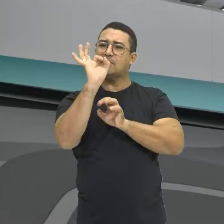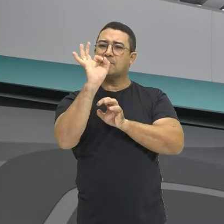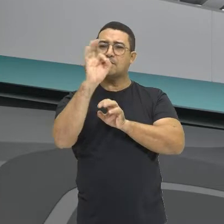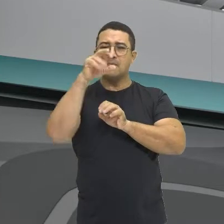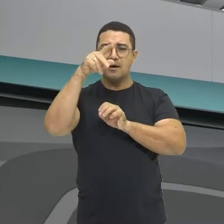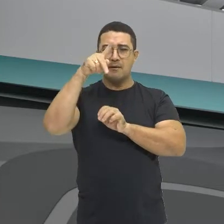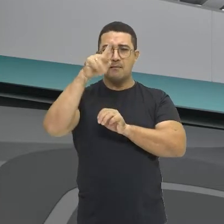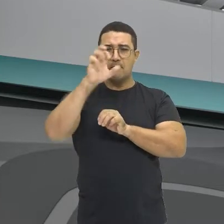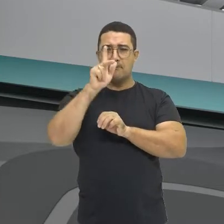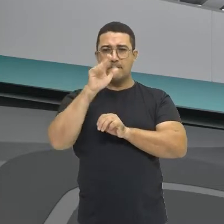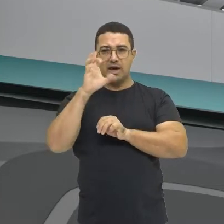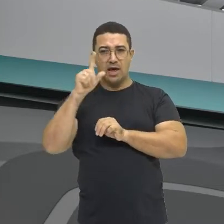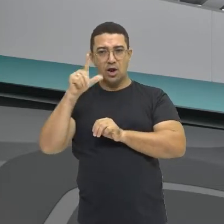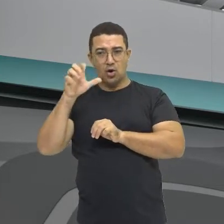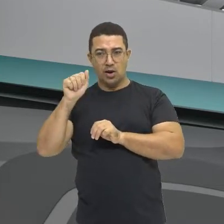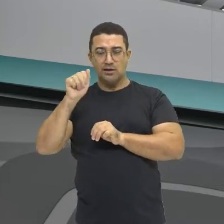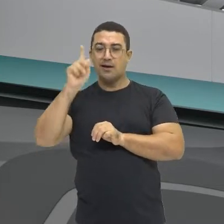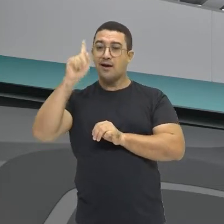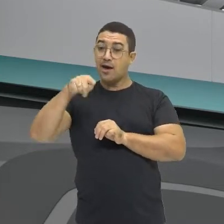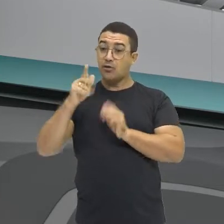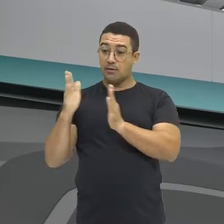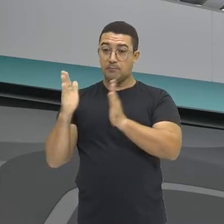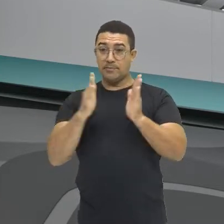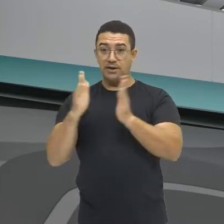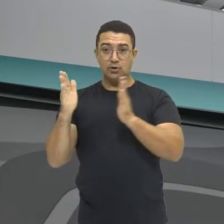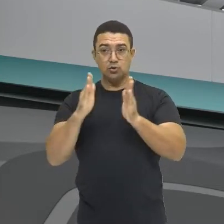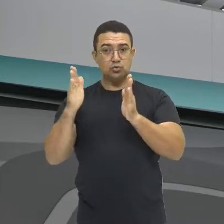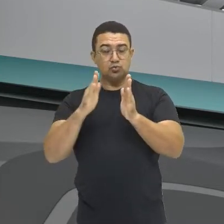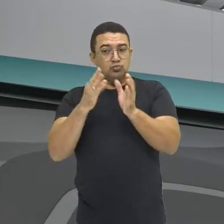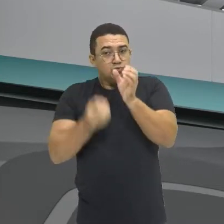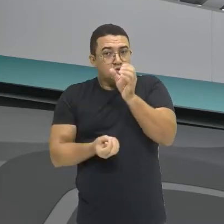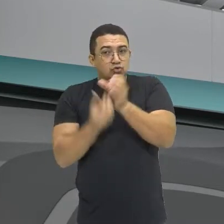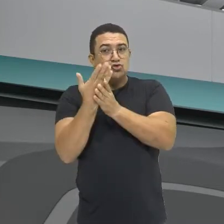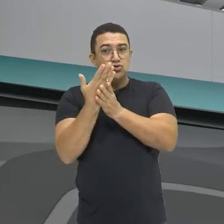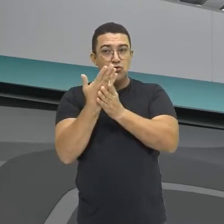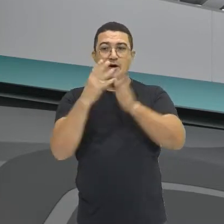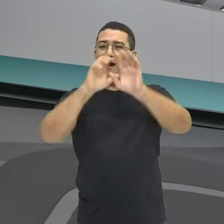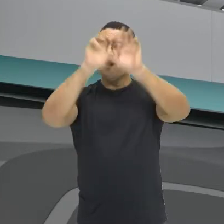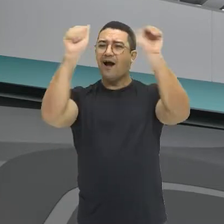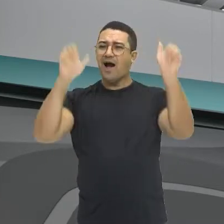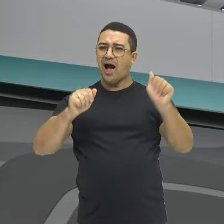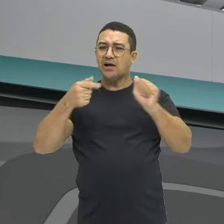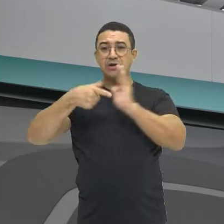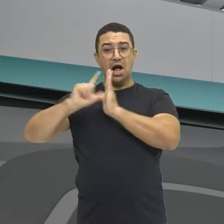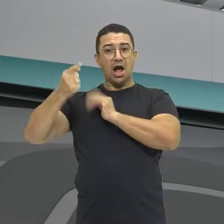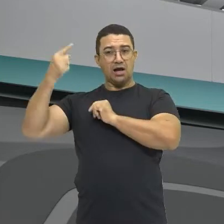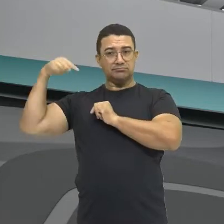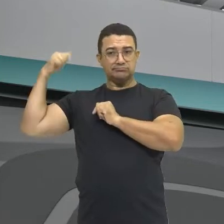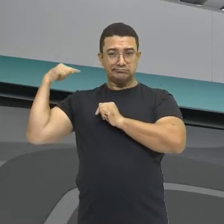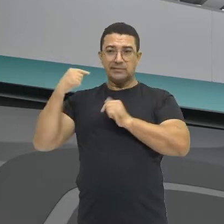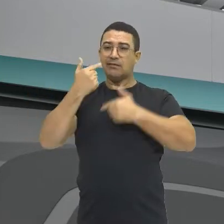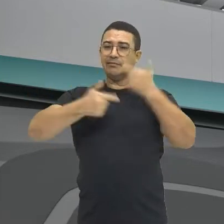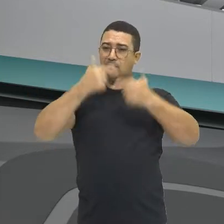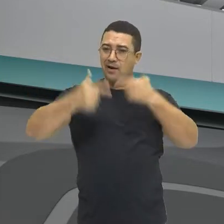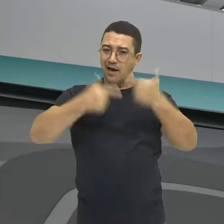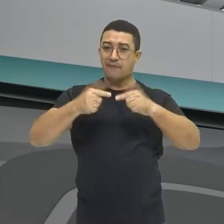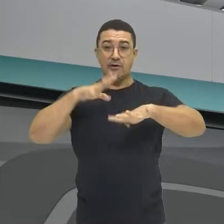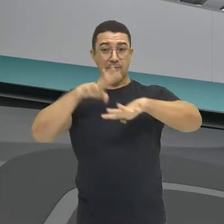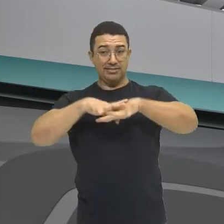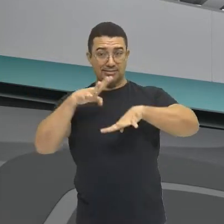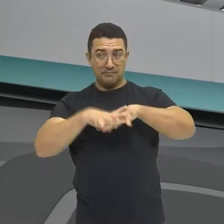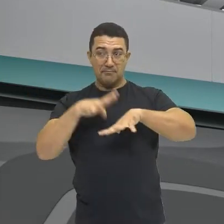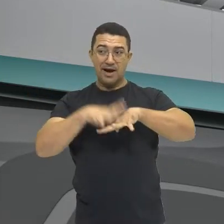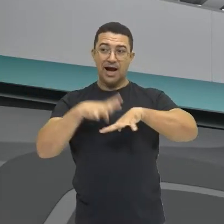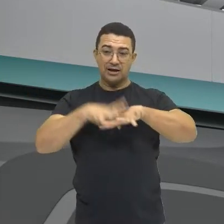que vamos chamar do período renascentista da arte, que trabalhava com a matemática, com a geometria, e tudo